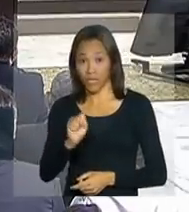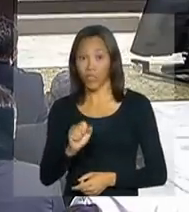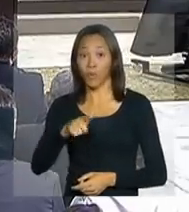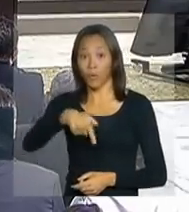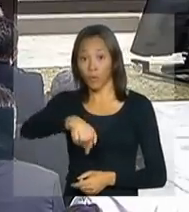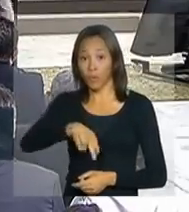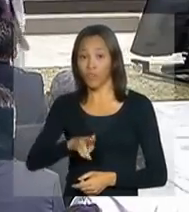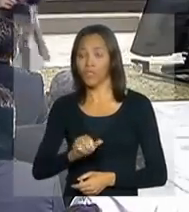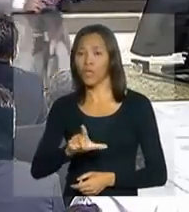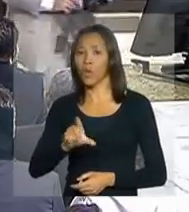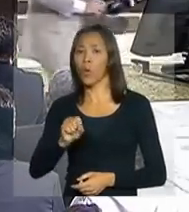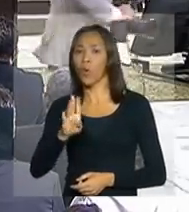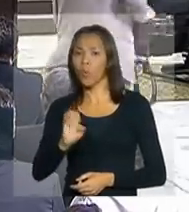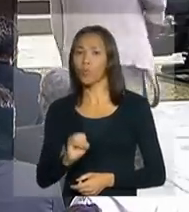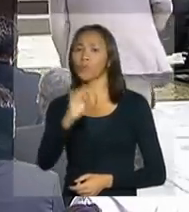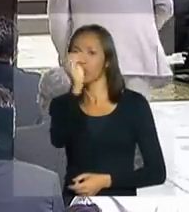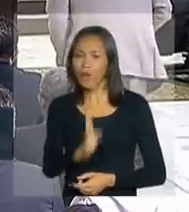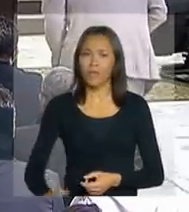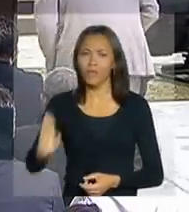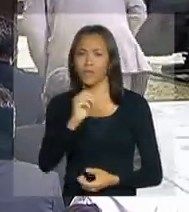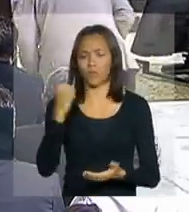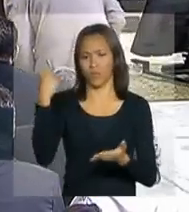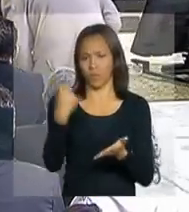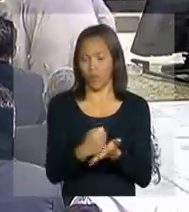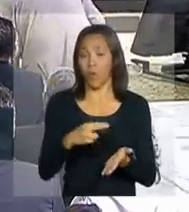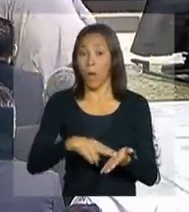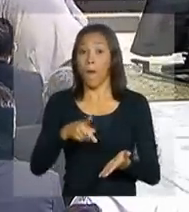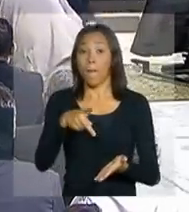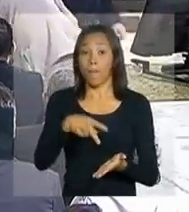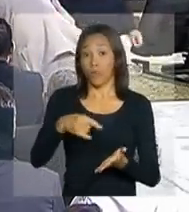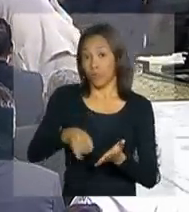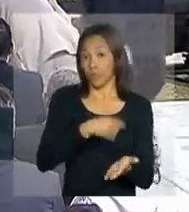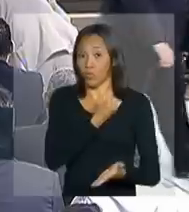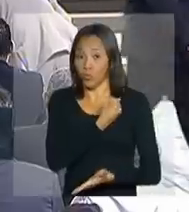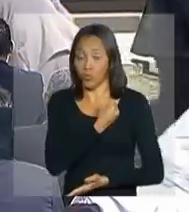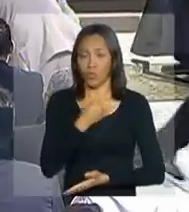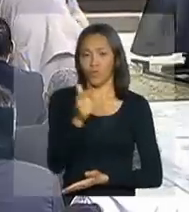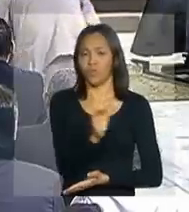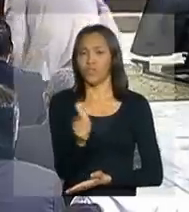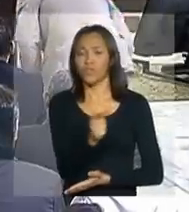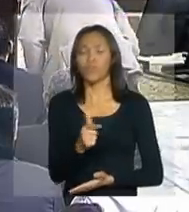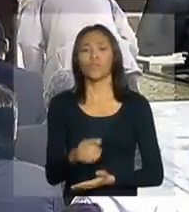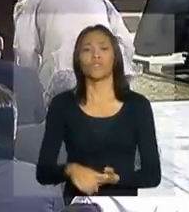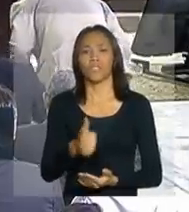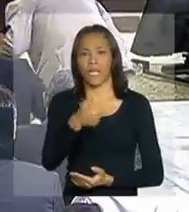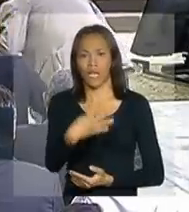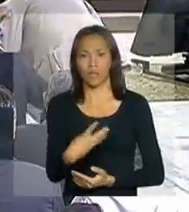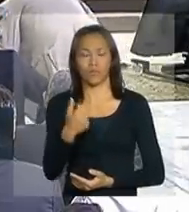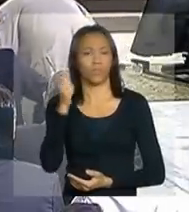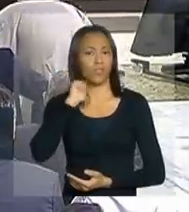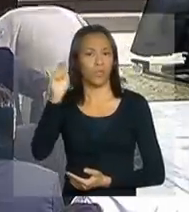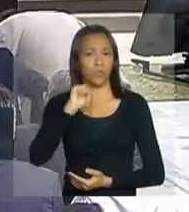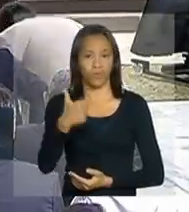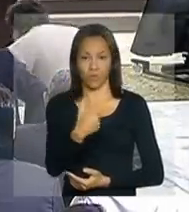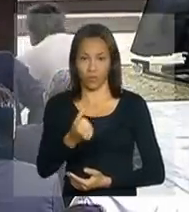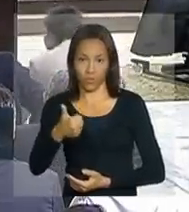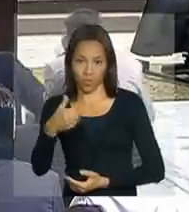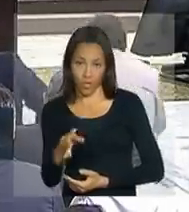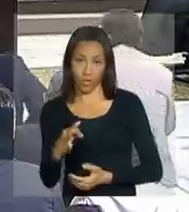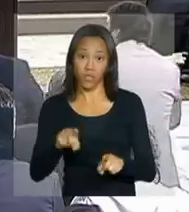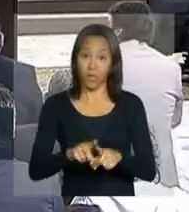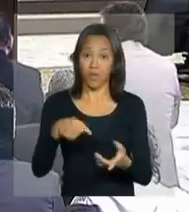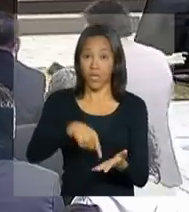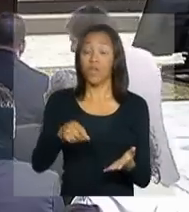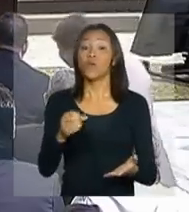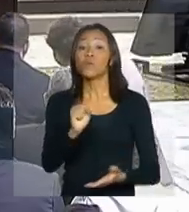Brasil instituído pela portaria cepir PR número 22 de 14 de abril de 2010 e o selo